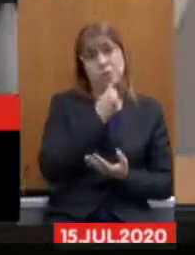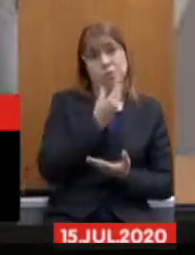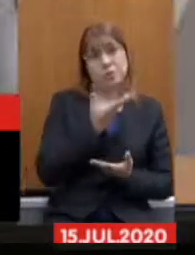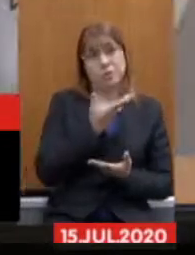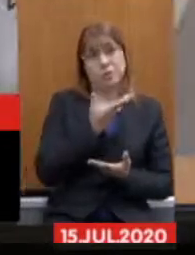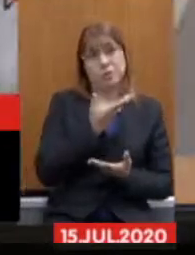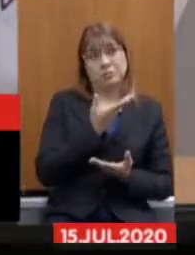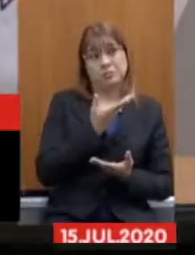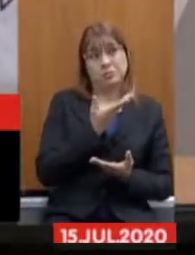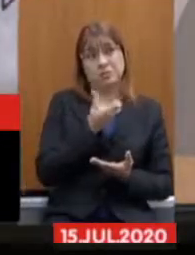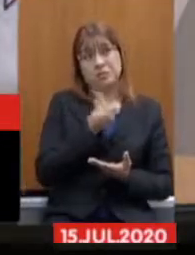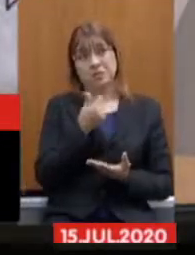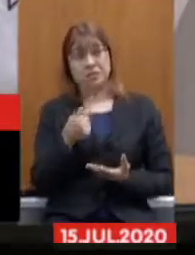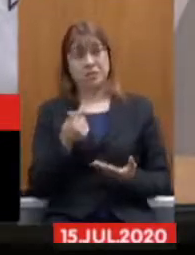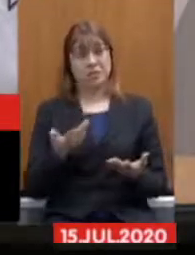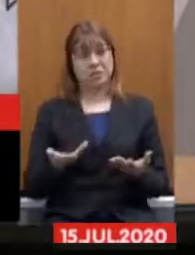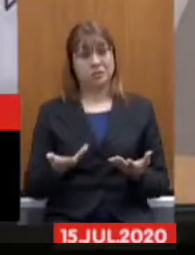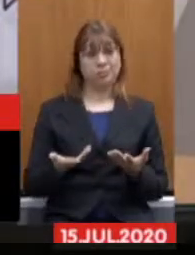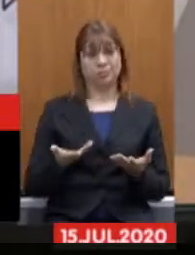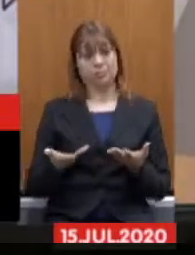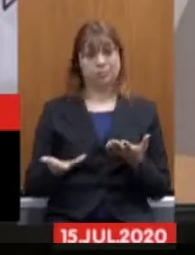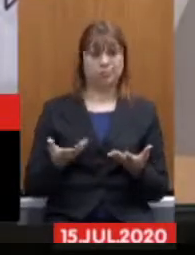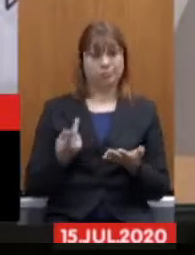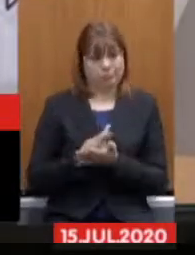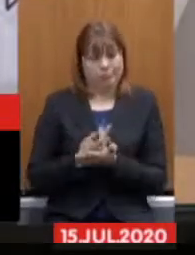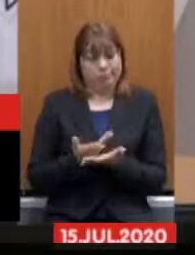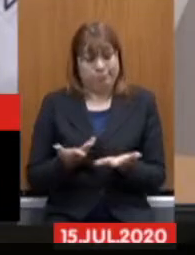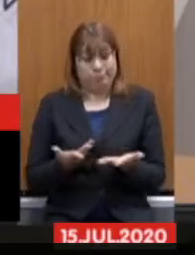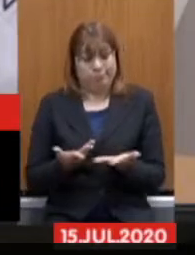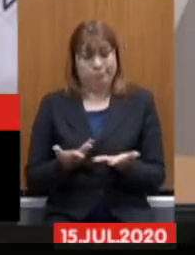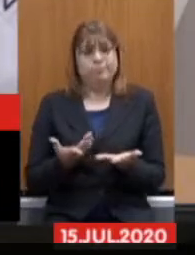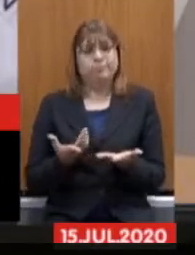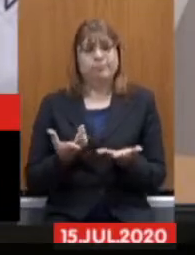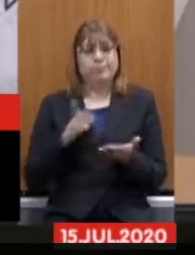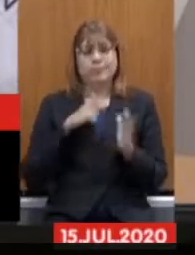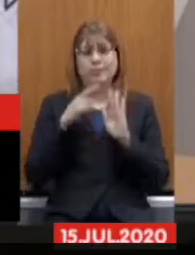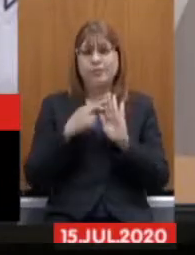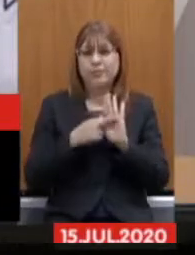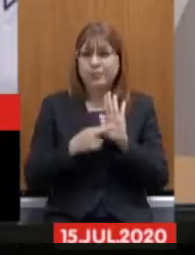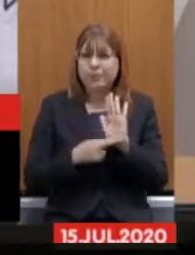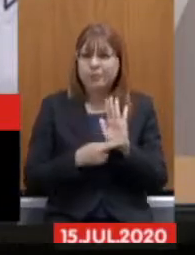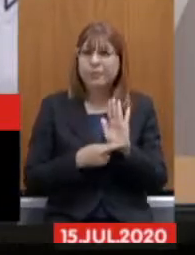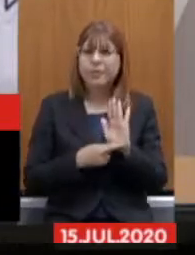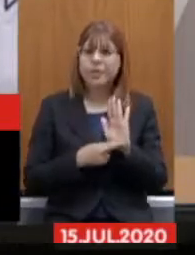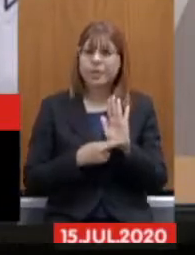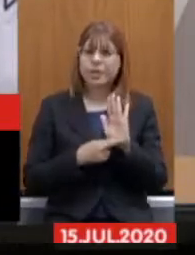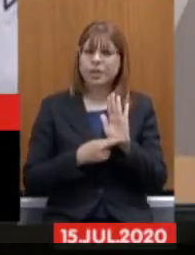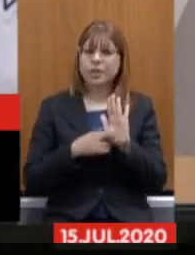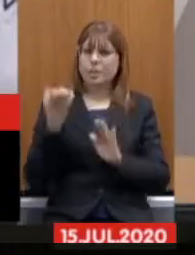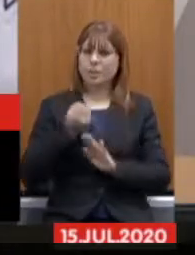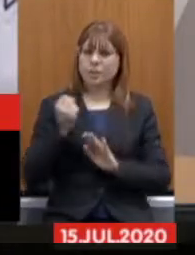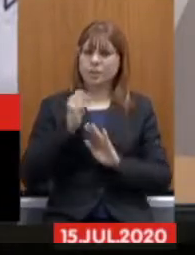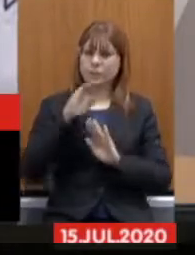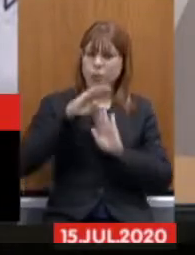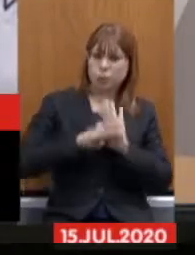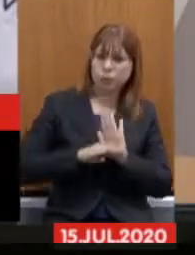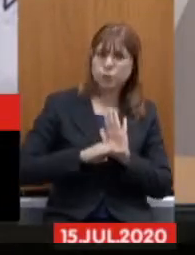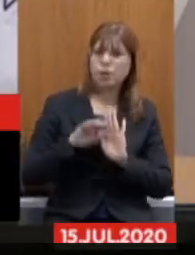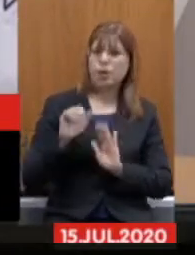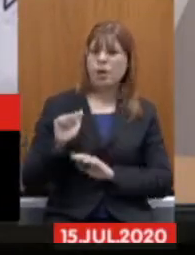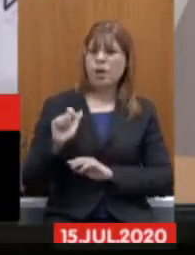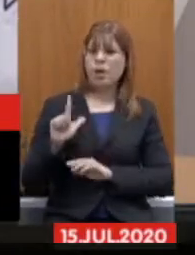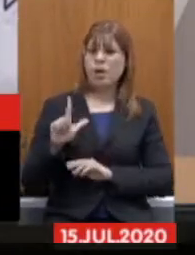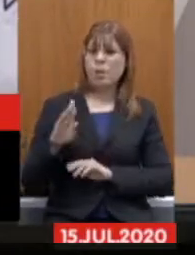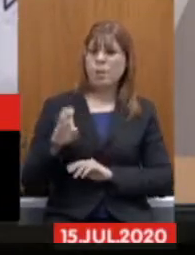ver alguma coisa tá errada aí né as regras draconianas reduzindo pensam doutor alberto falou com muita propriedade